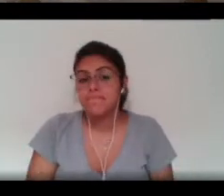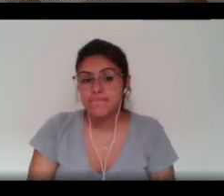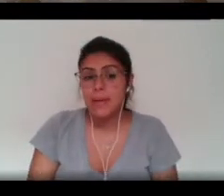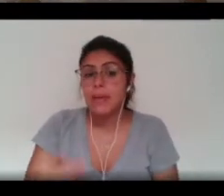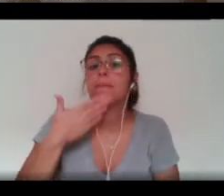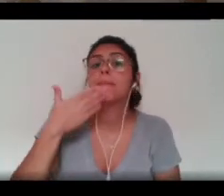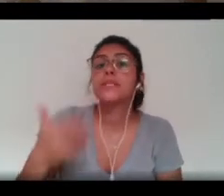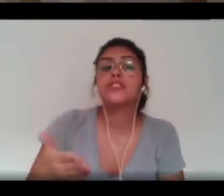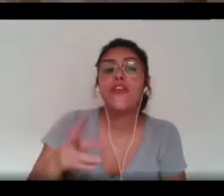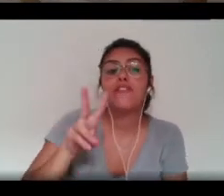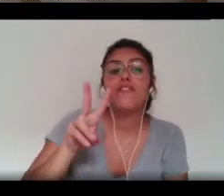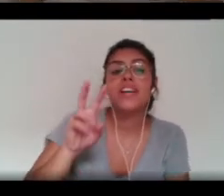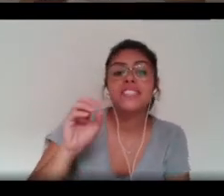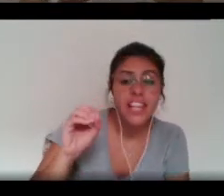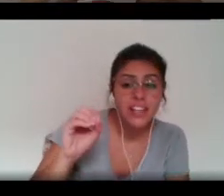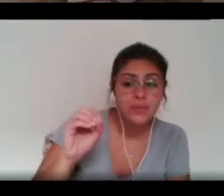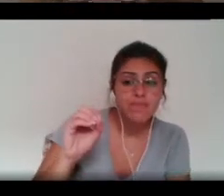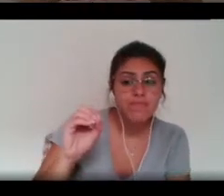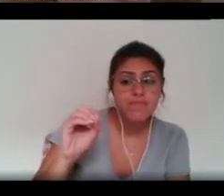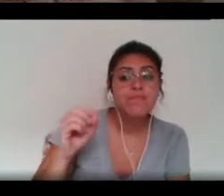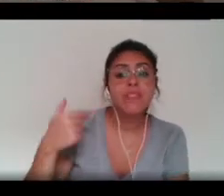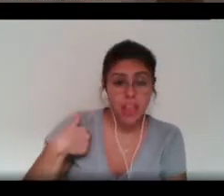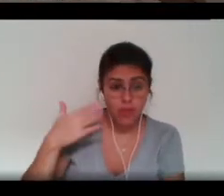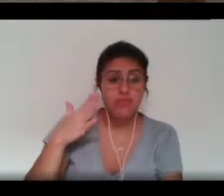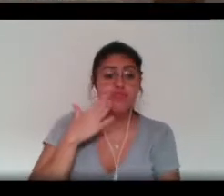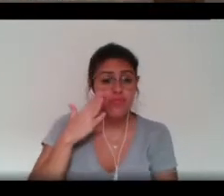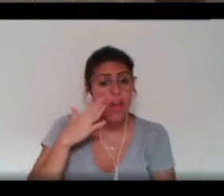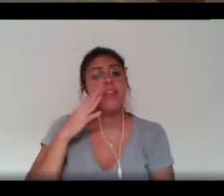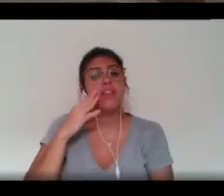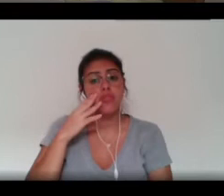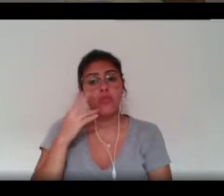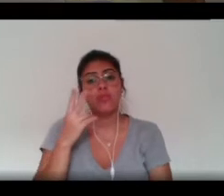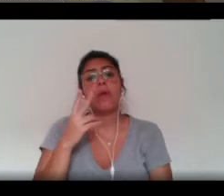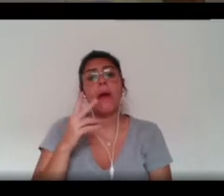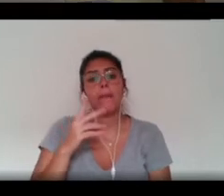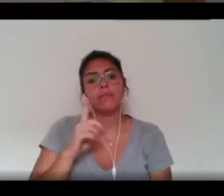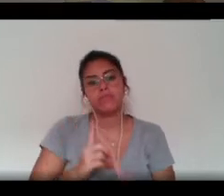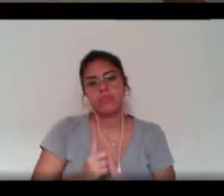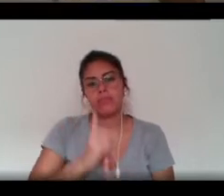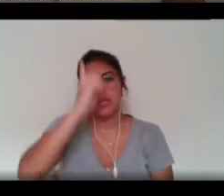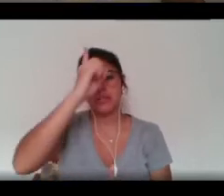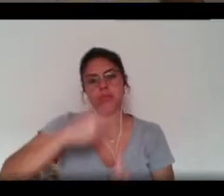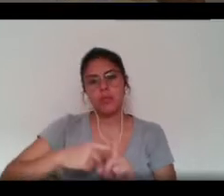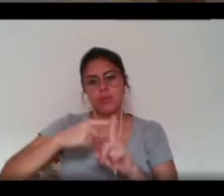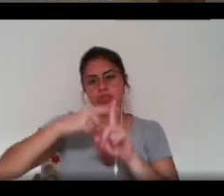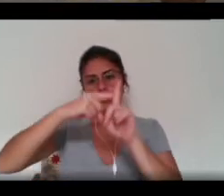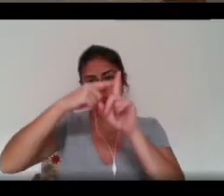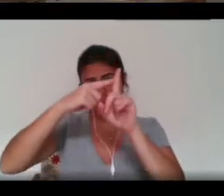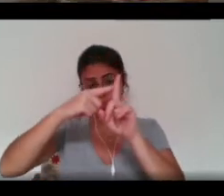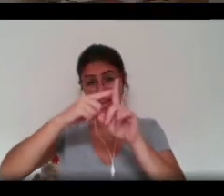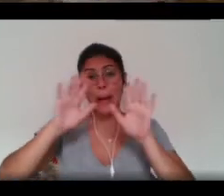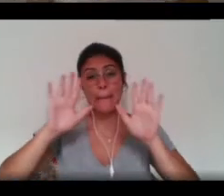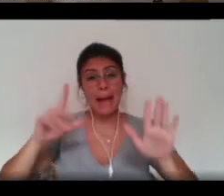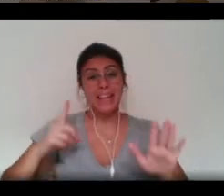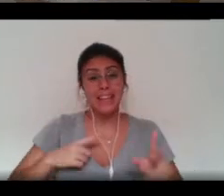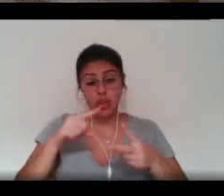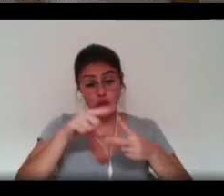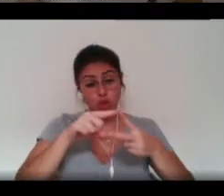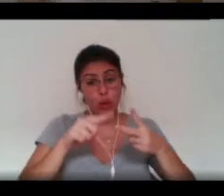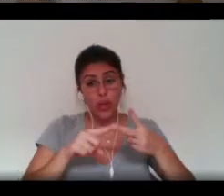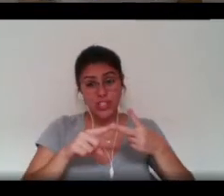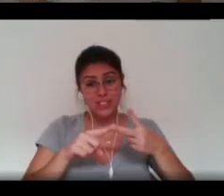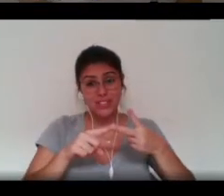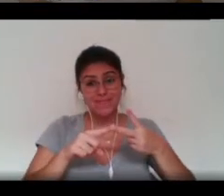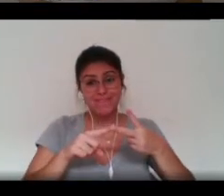V0. E eu sei que V0 é positiva, né? Que é para cima. E eu tenho dois